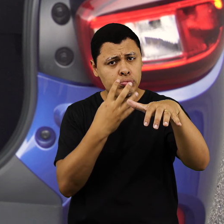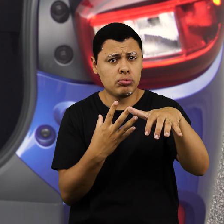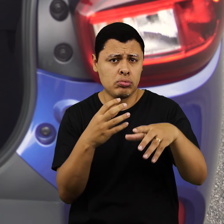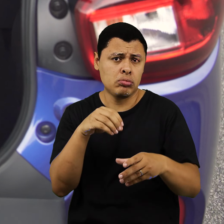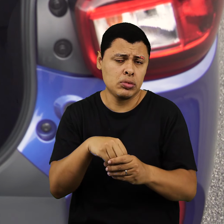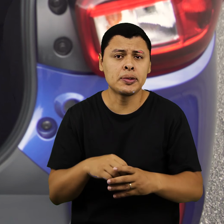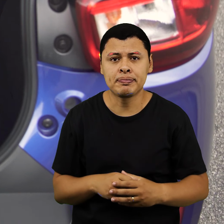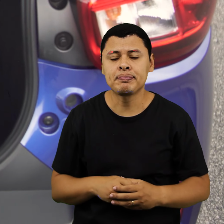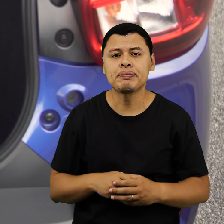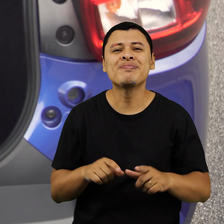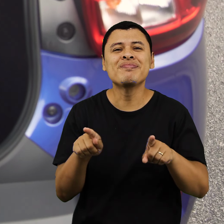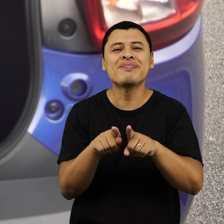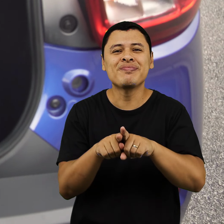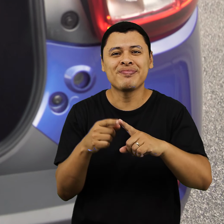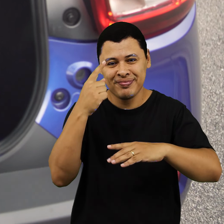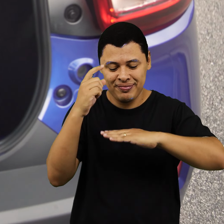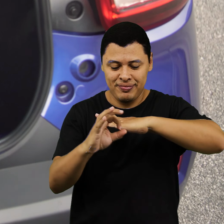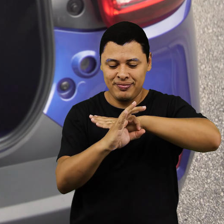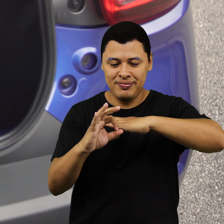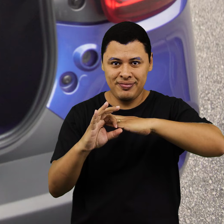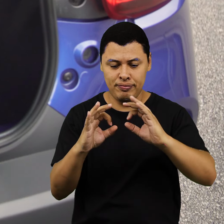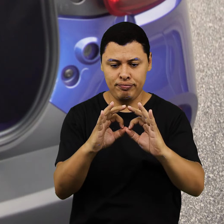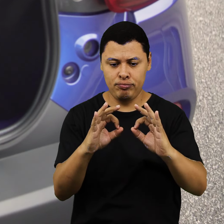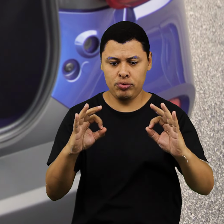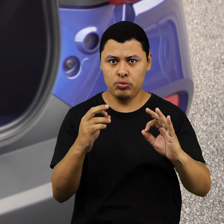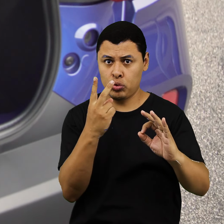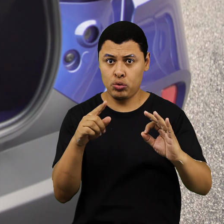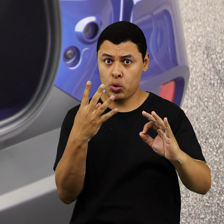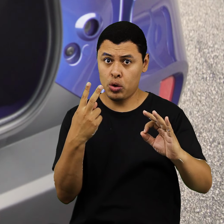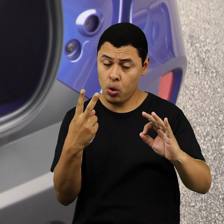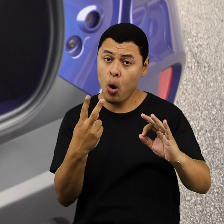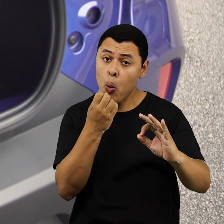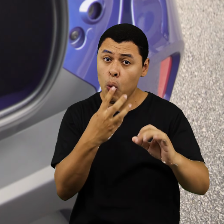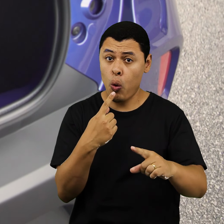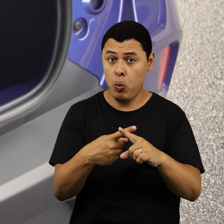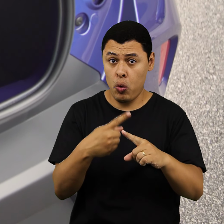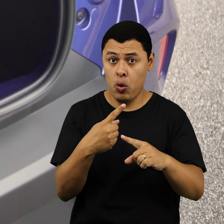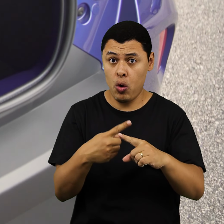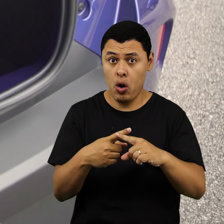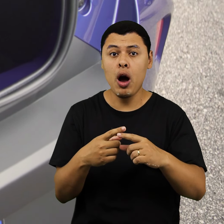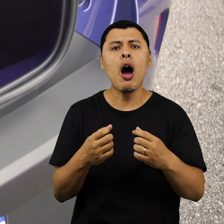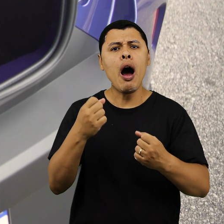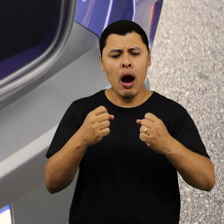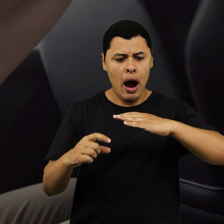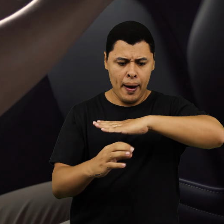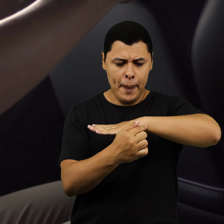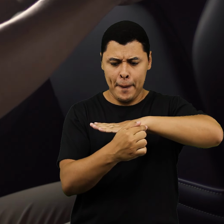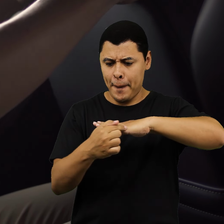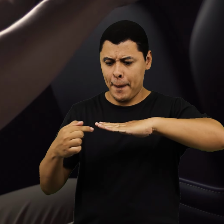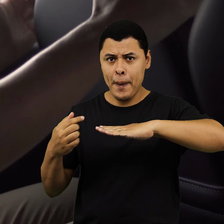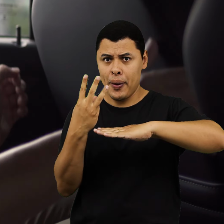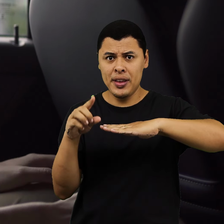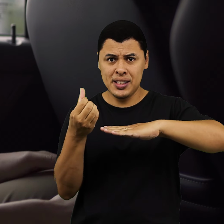Kwid. Esse entre-eixos de 2,42 acabou trazendo uma surpresa positiva aqui. É um carro de 3,68 m,